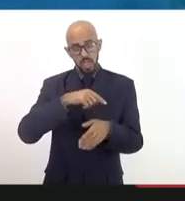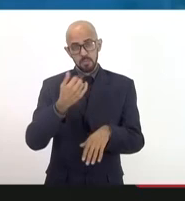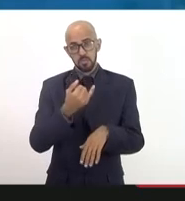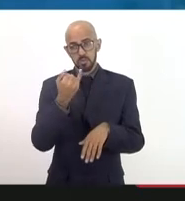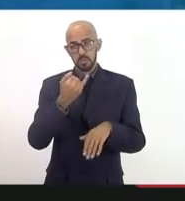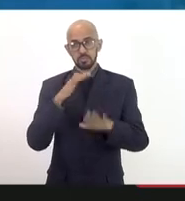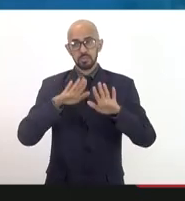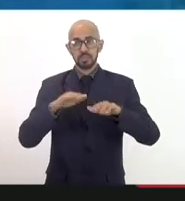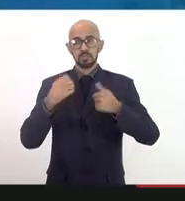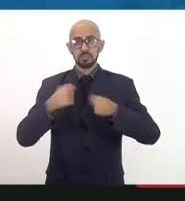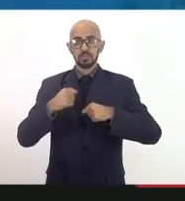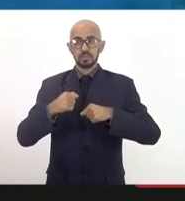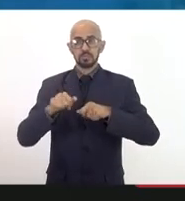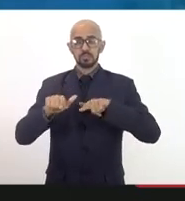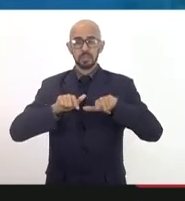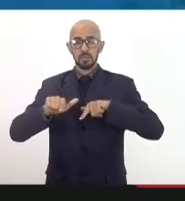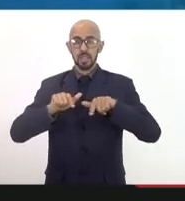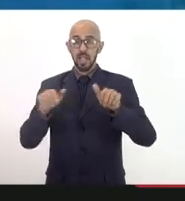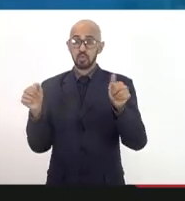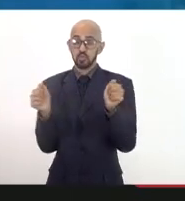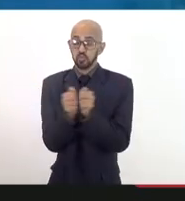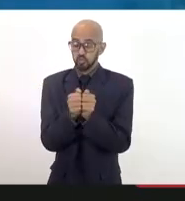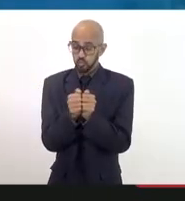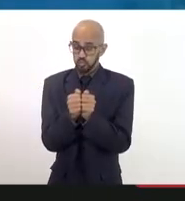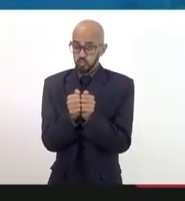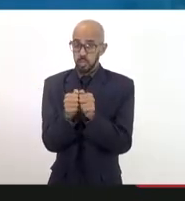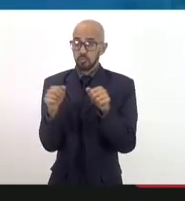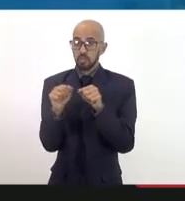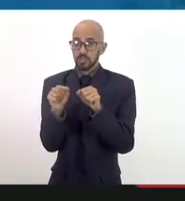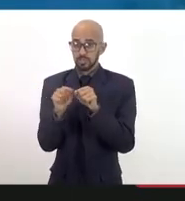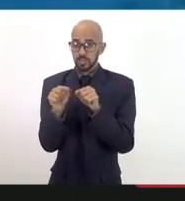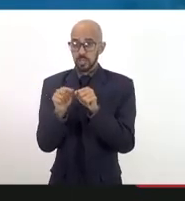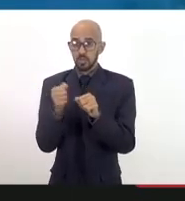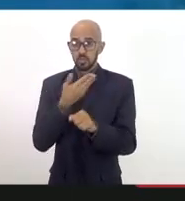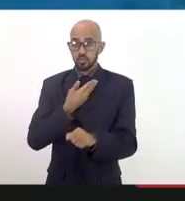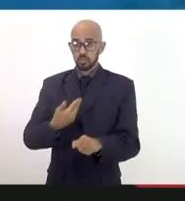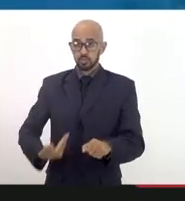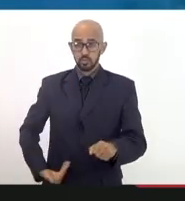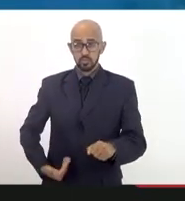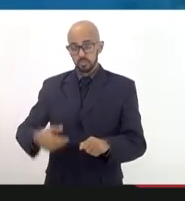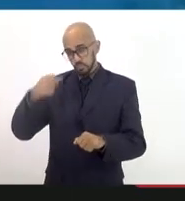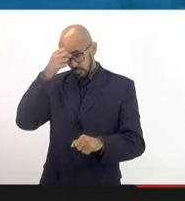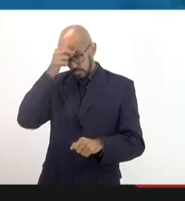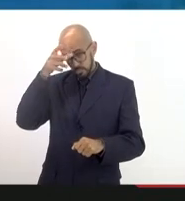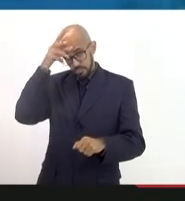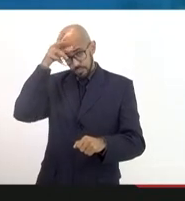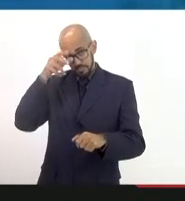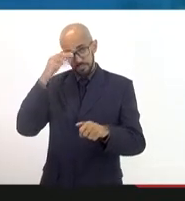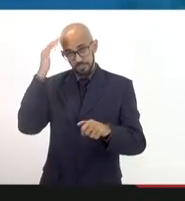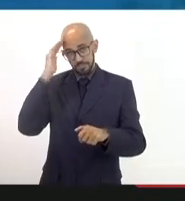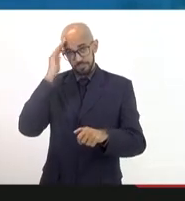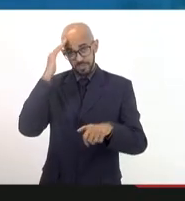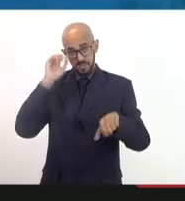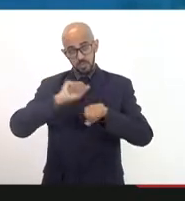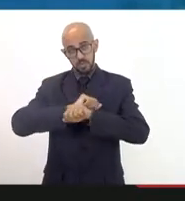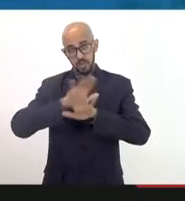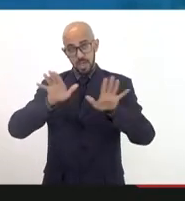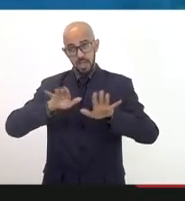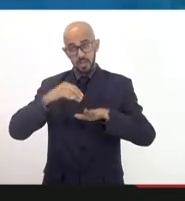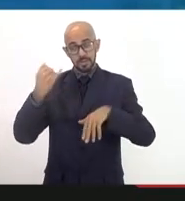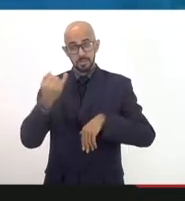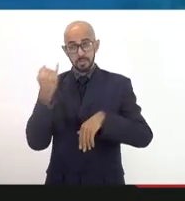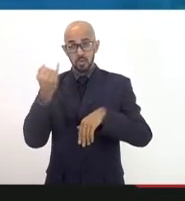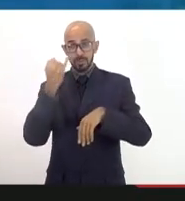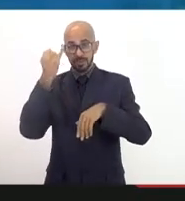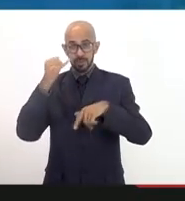conjunto. E acho que fazer com que os governos entendam, as prefeituras entendam, a importância desse tipo